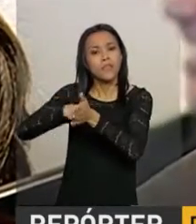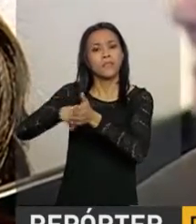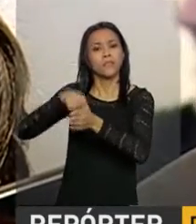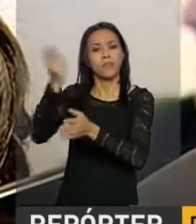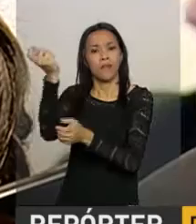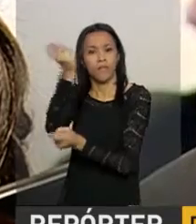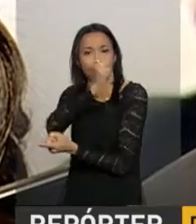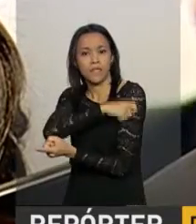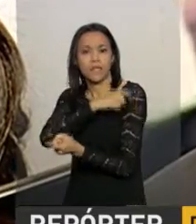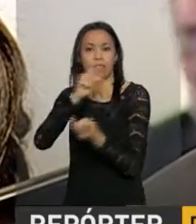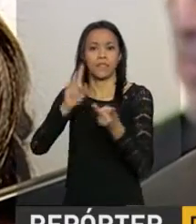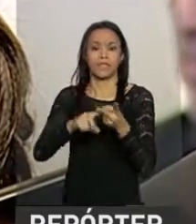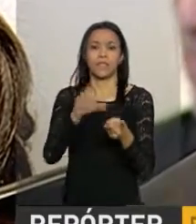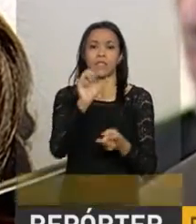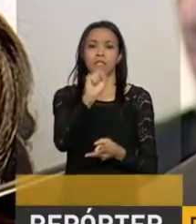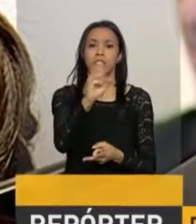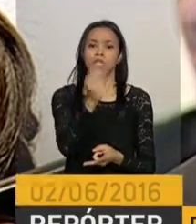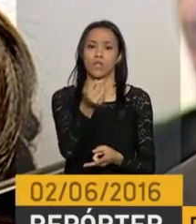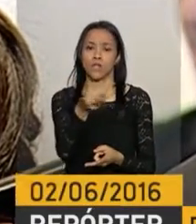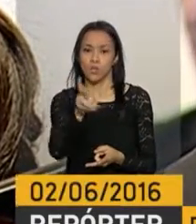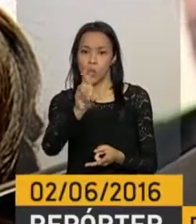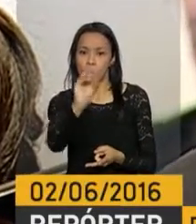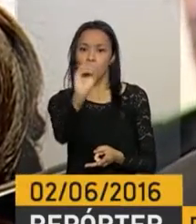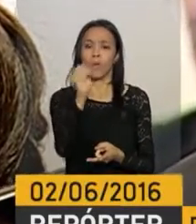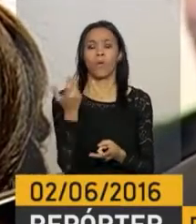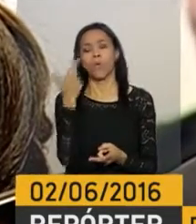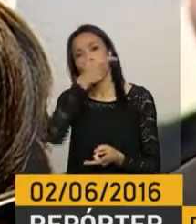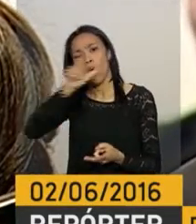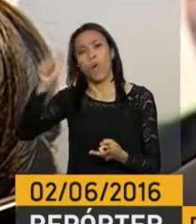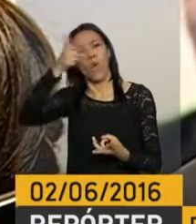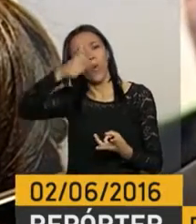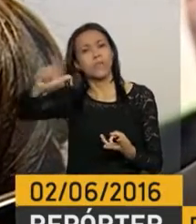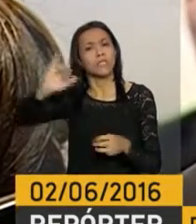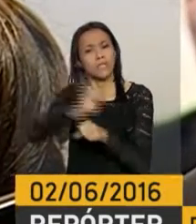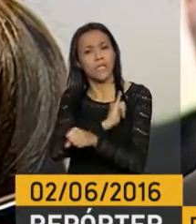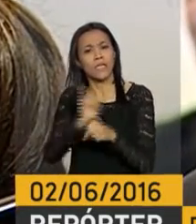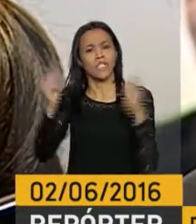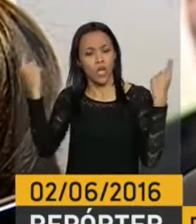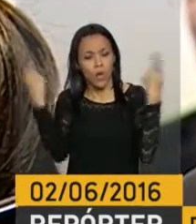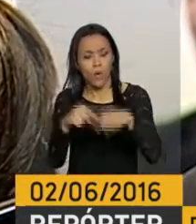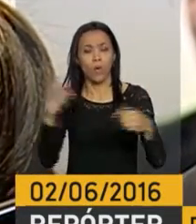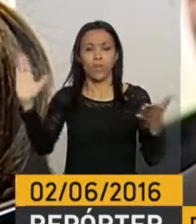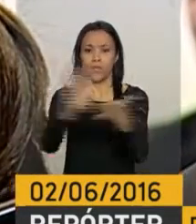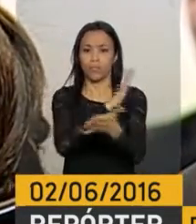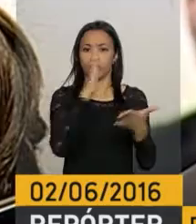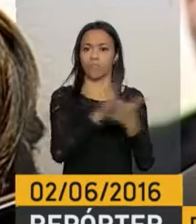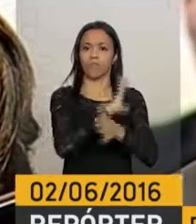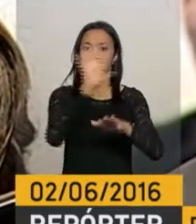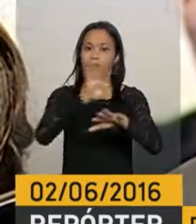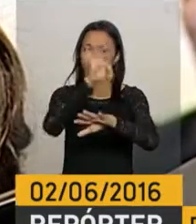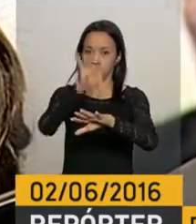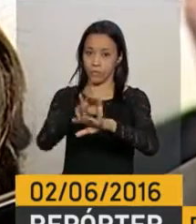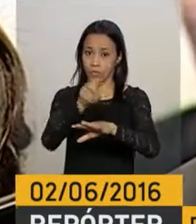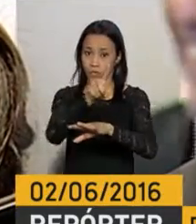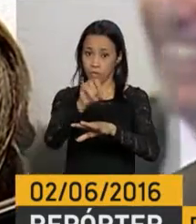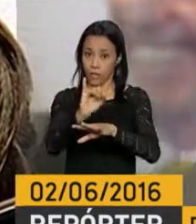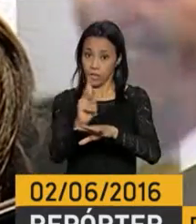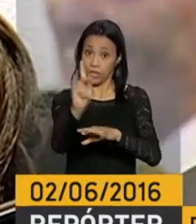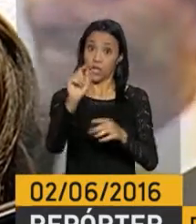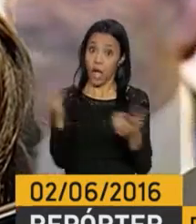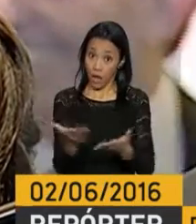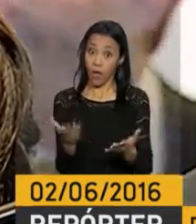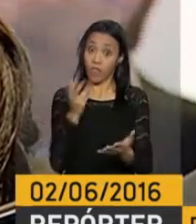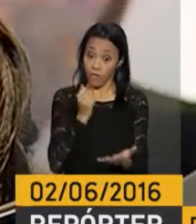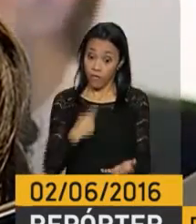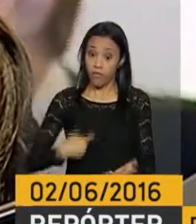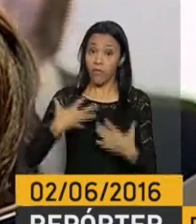soro e outras possibilidades de tratamento para o Zika. E vamos tentar, de forma muito definitiva agora, a compra dos